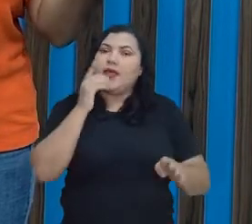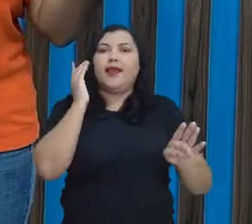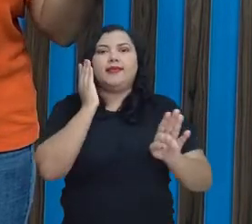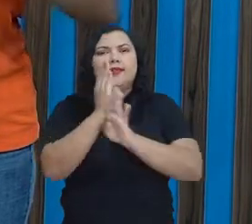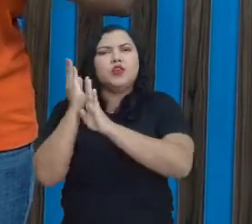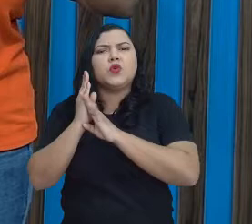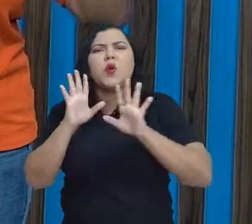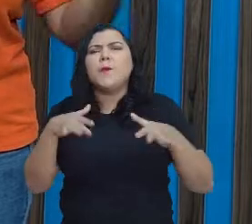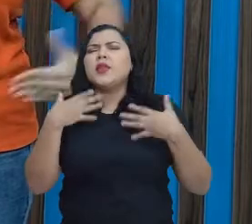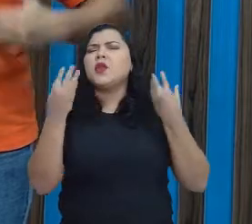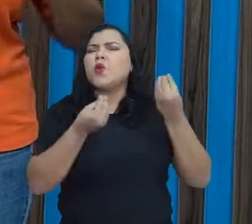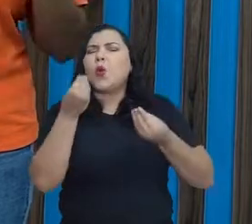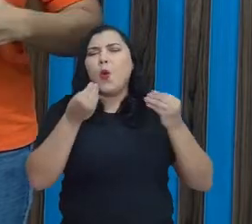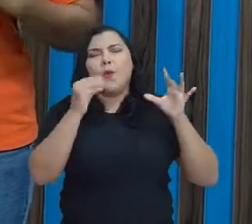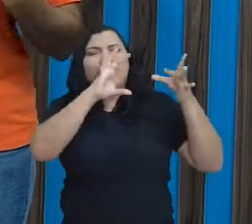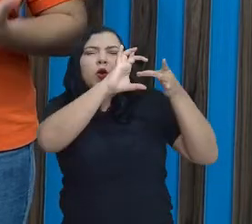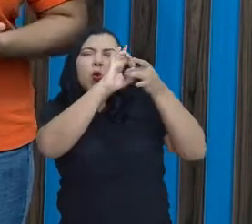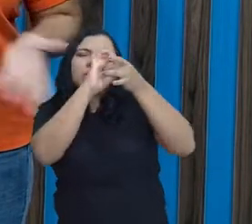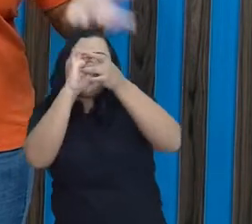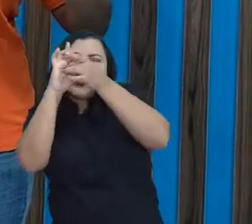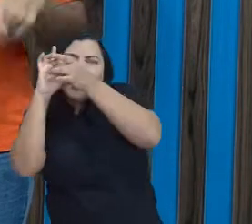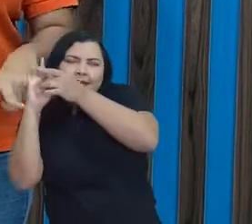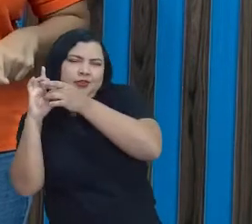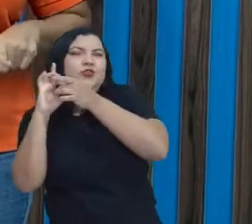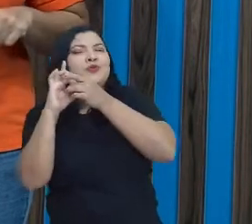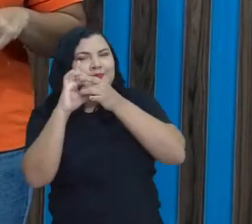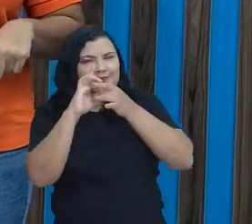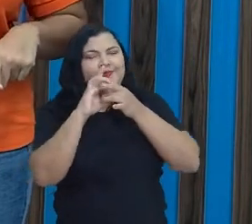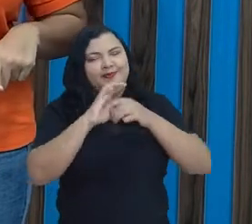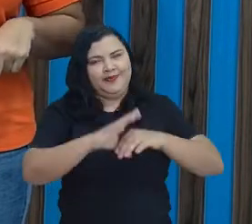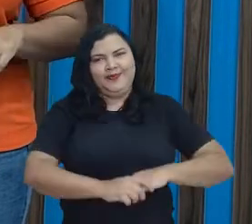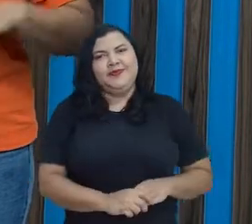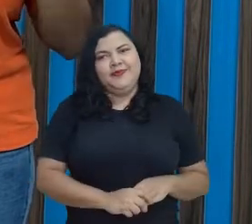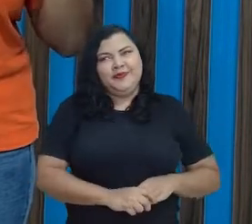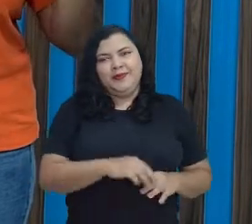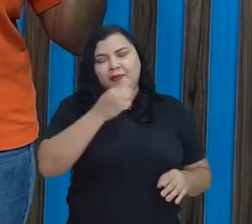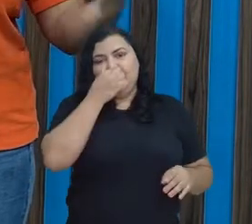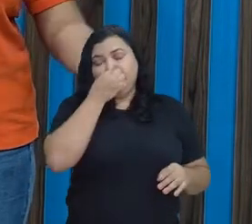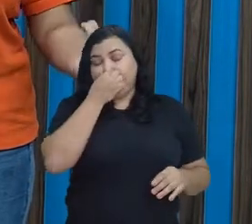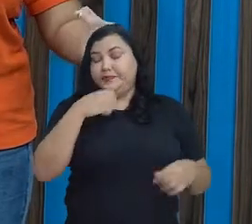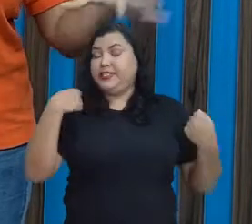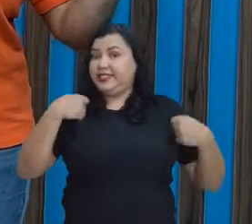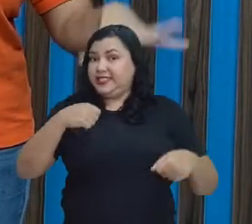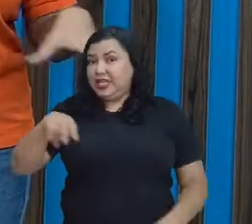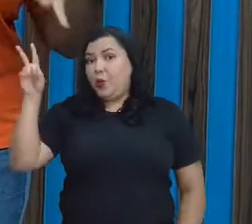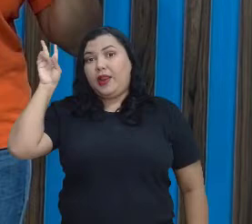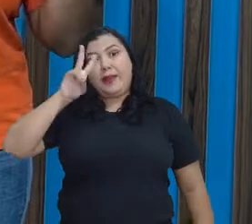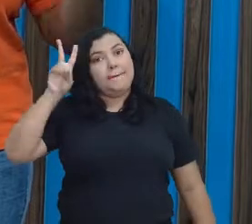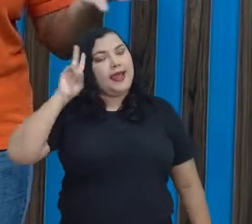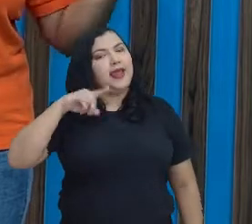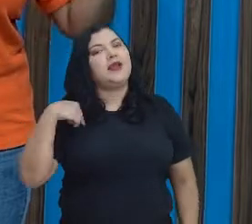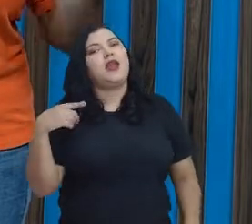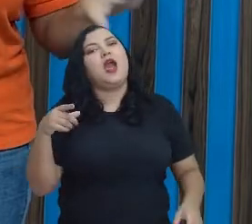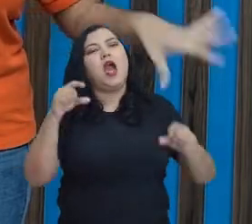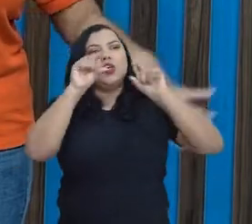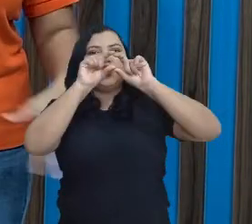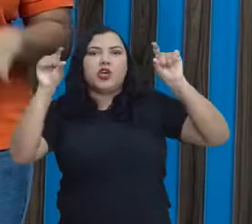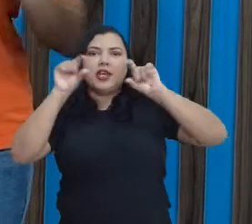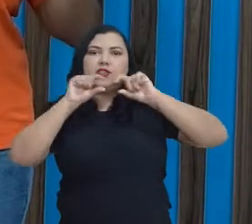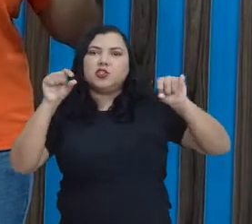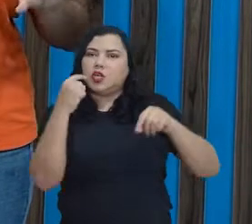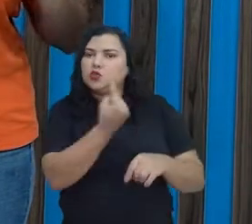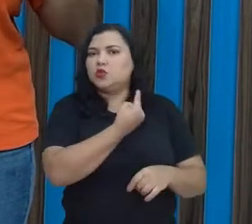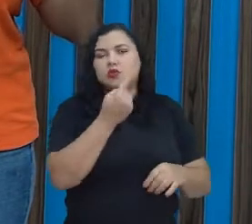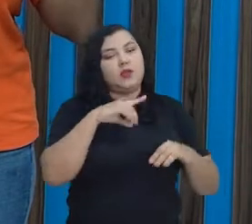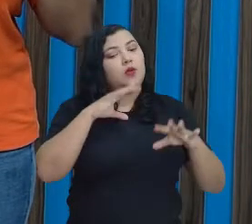como? Através das desinências verbais e do contexto também, tá, gente? A gente tem que sempre lembrar que as orações elas não existem deslocadas